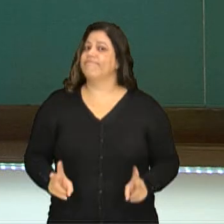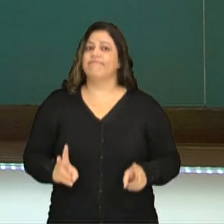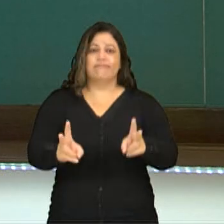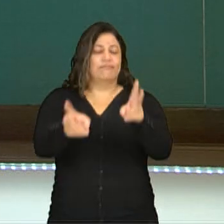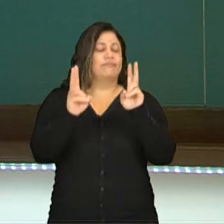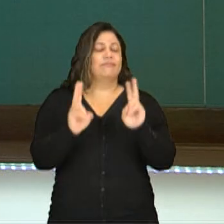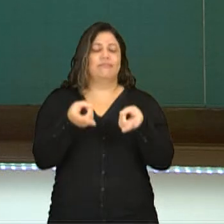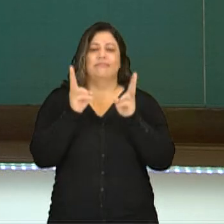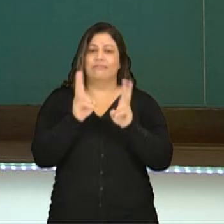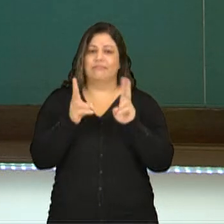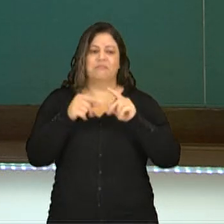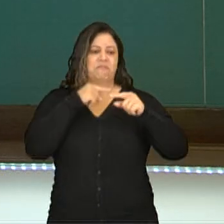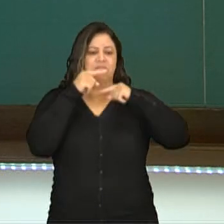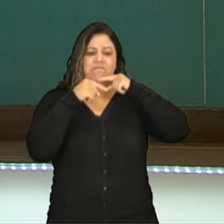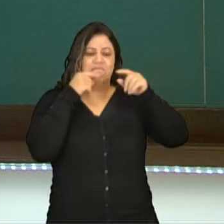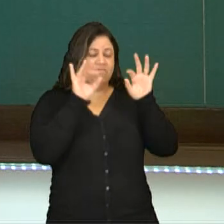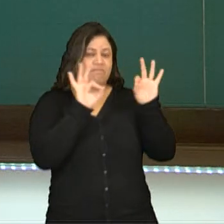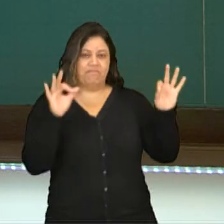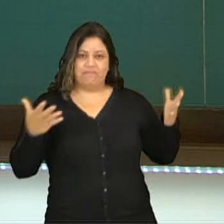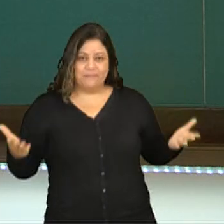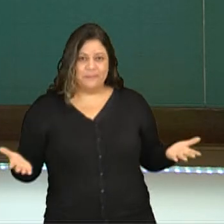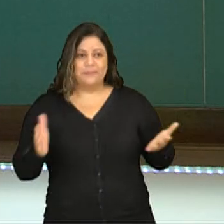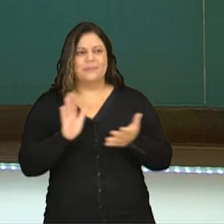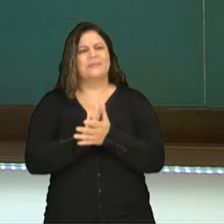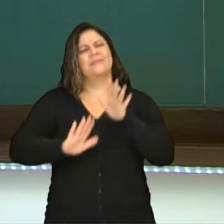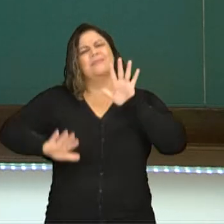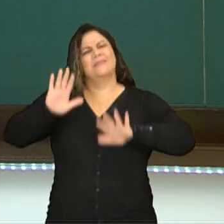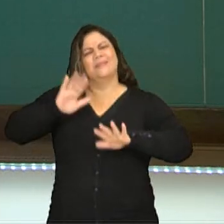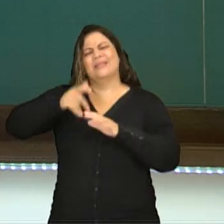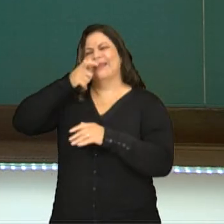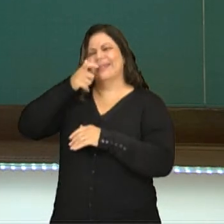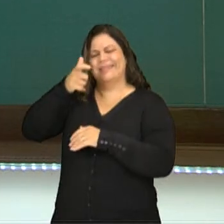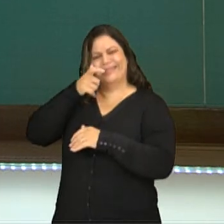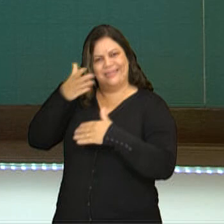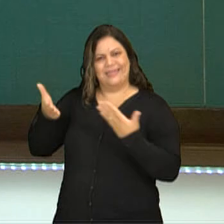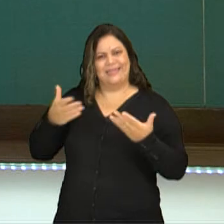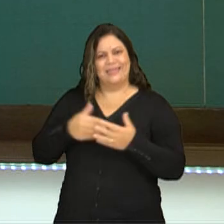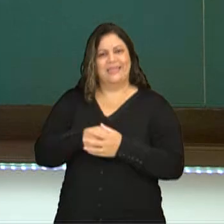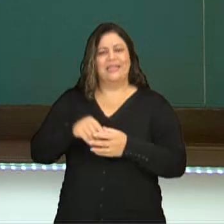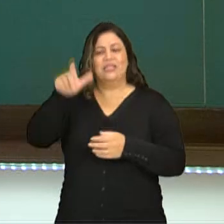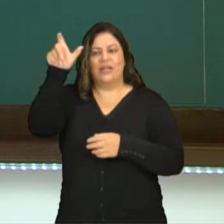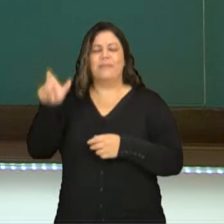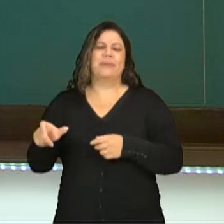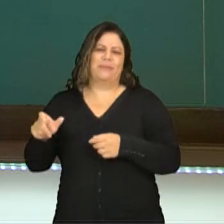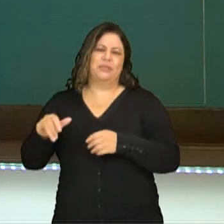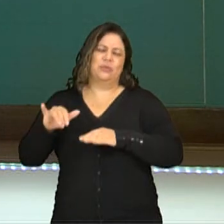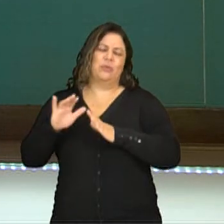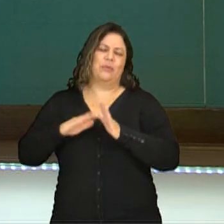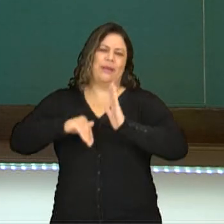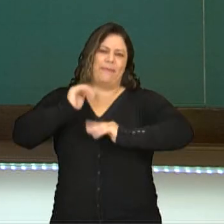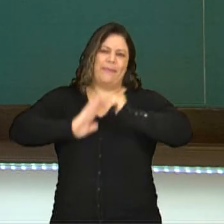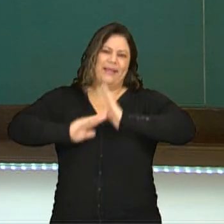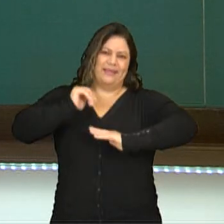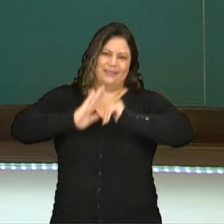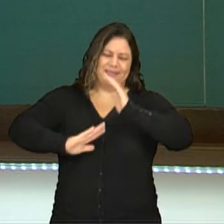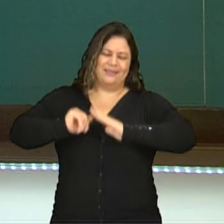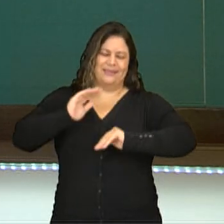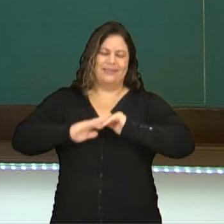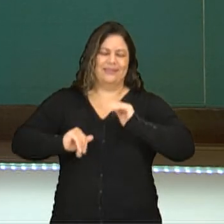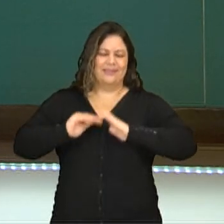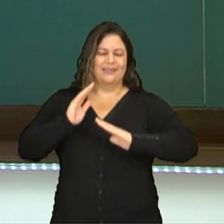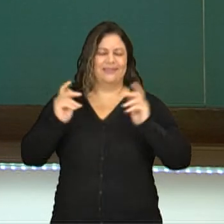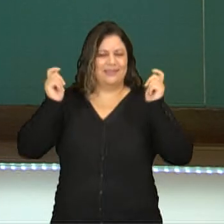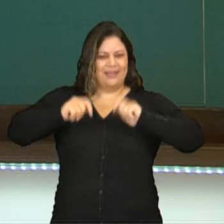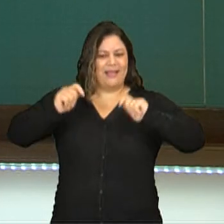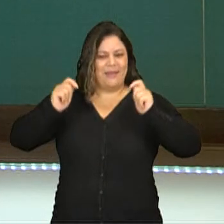mesmo sem questionar. Será que às vezes não seria interessante deixar para a pessoa que tem mais habilidade realizar essa condução